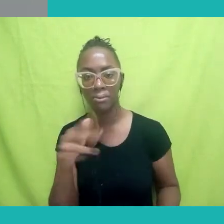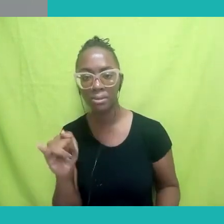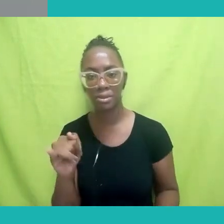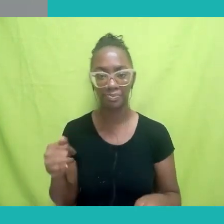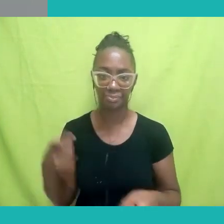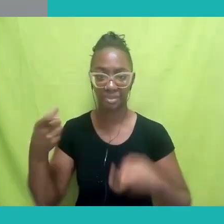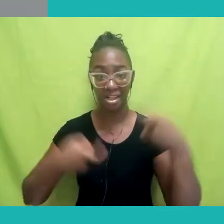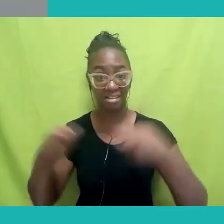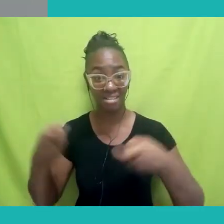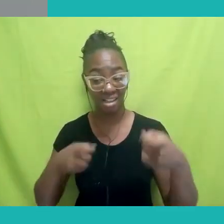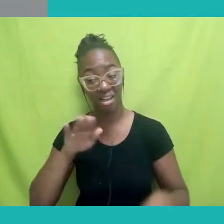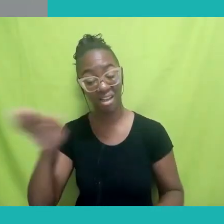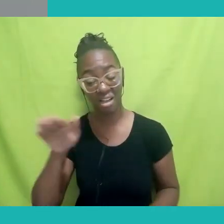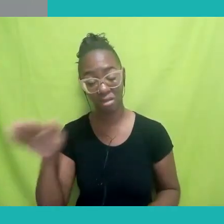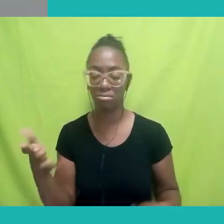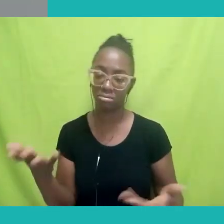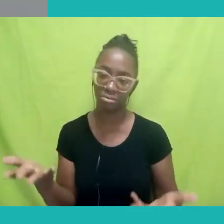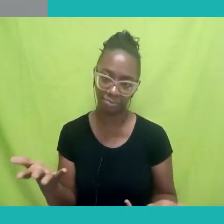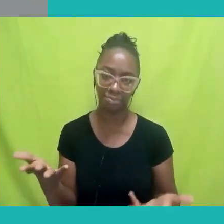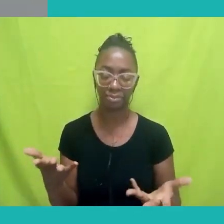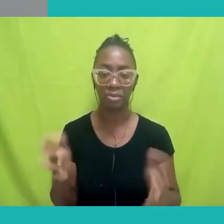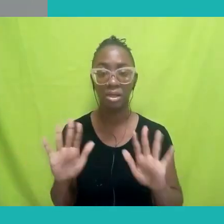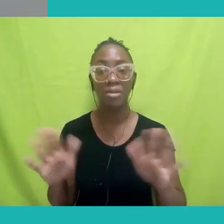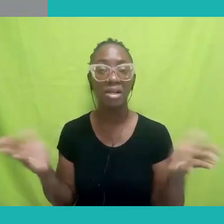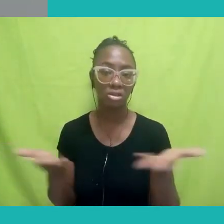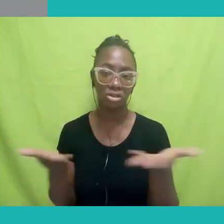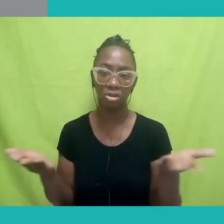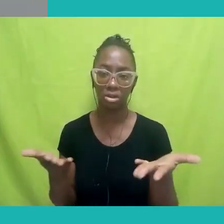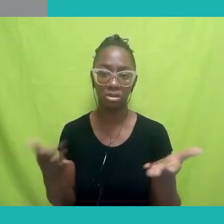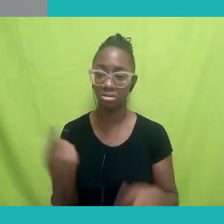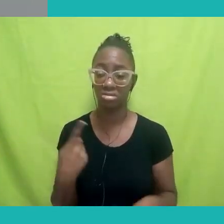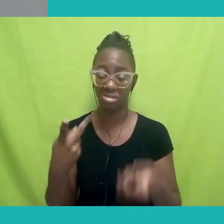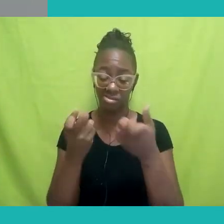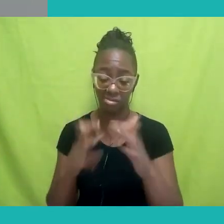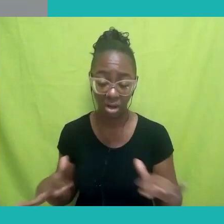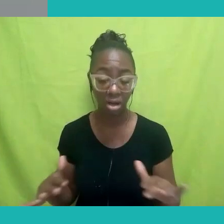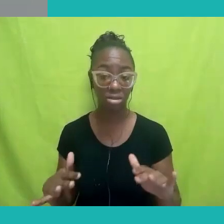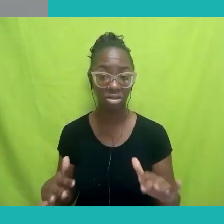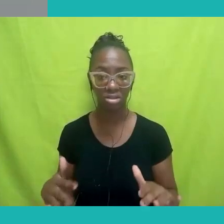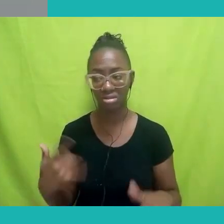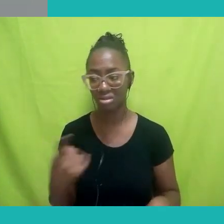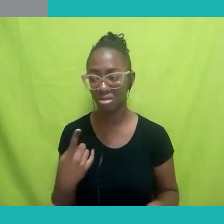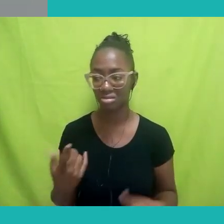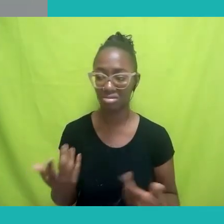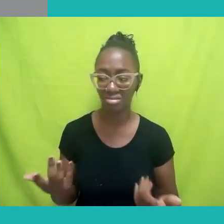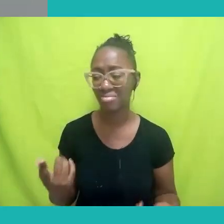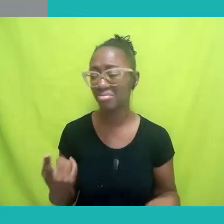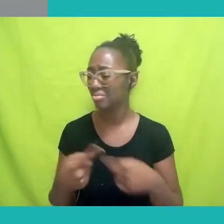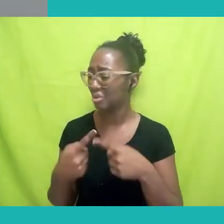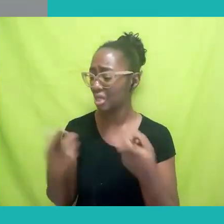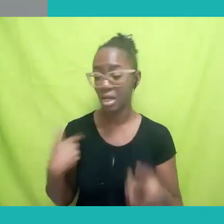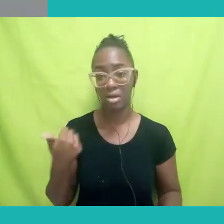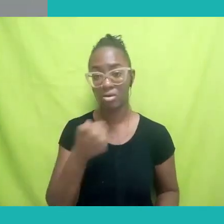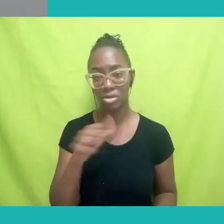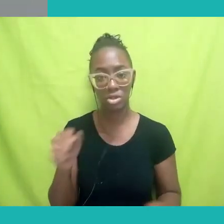Então, ela tinha esse caráter. É que atualmente, né, em tempo de paz, a gente questiona mesmo, né? Eu mesmo, como assistente social, muitas vezes